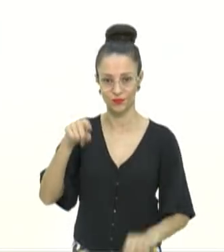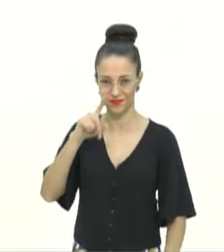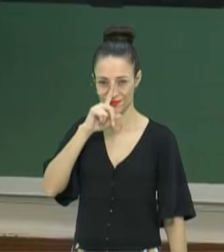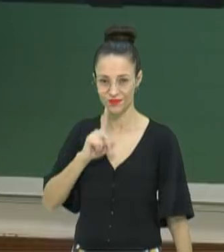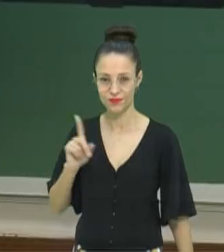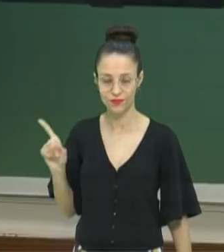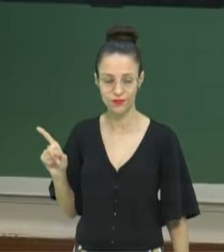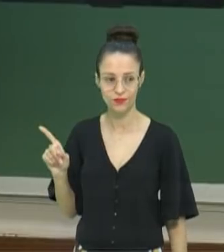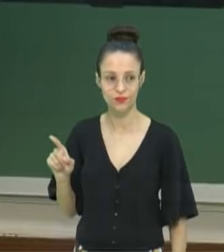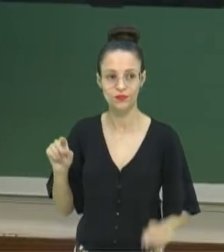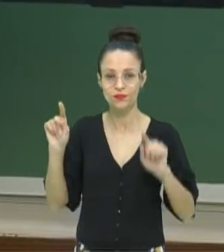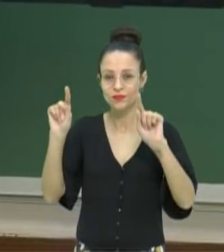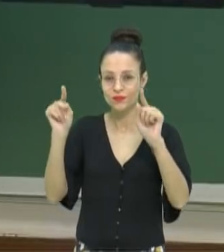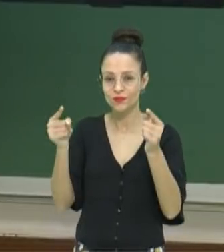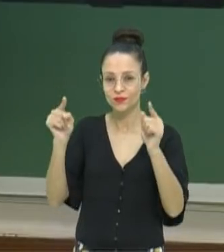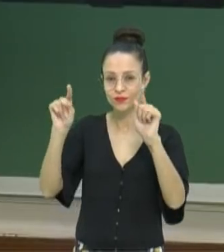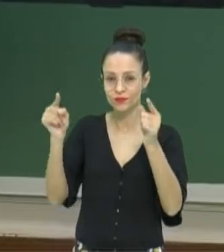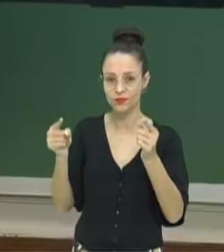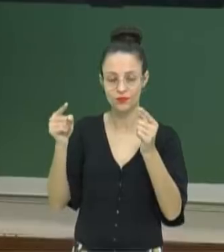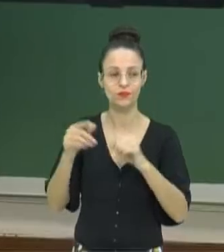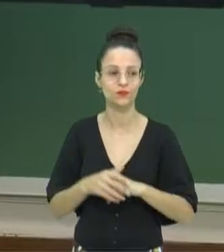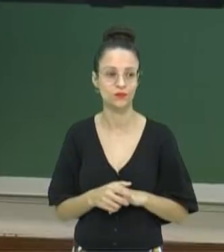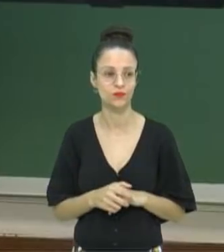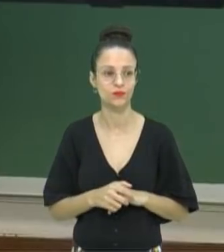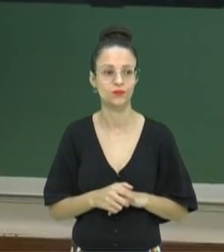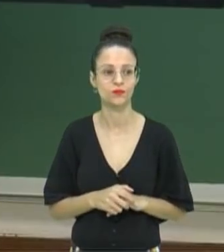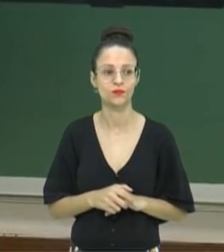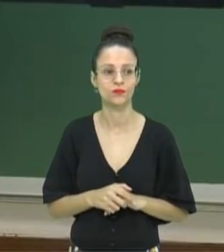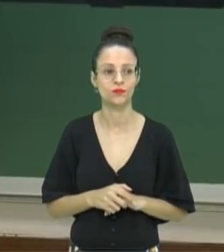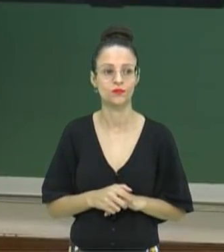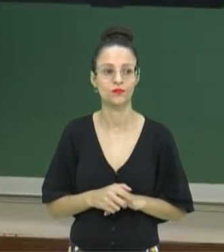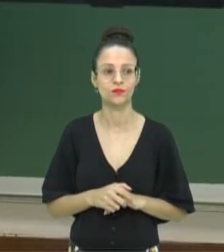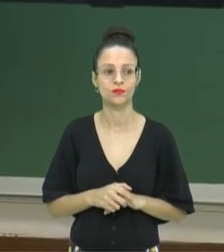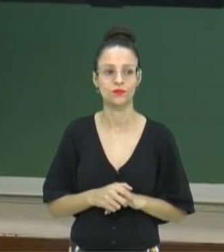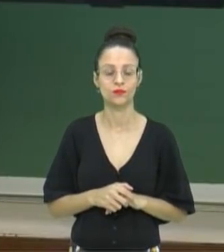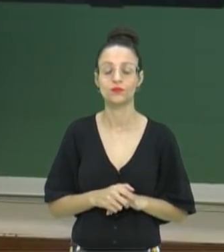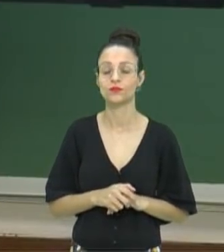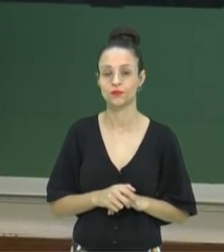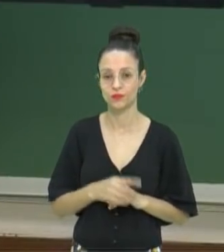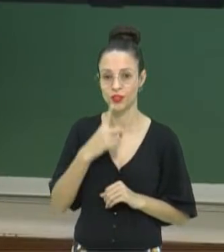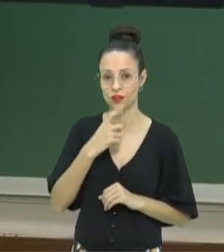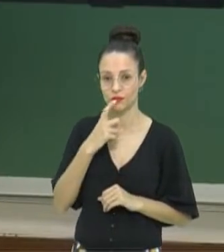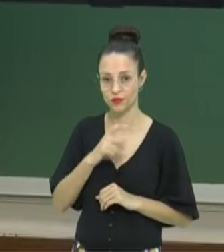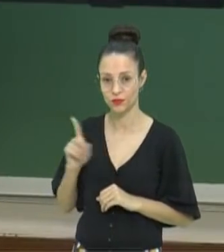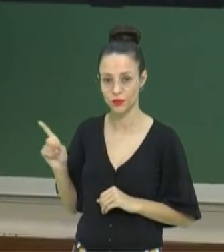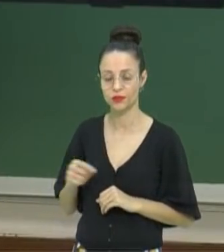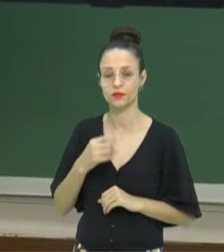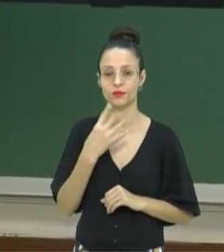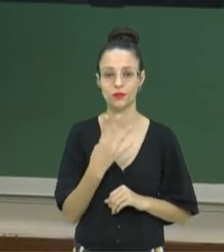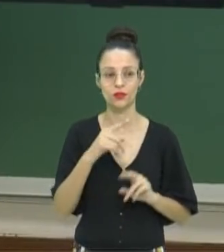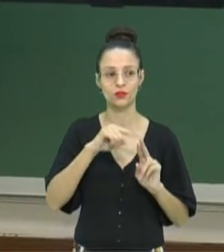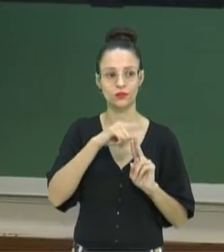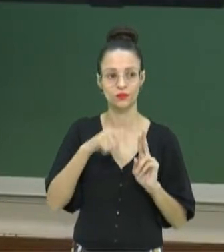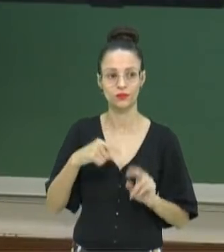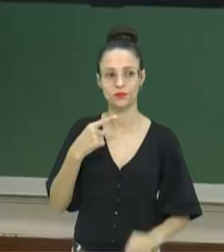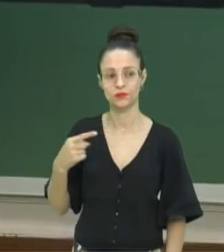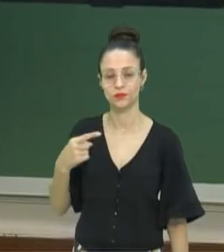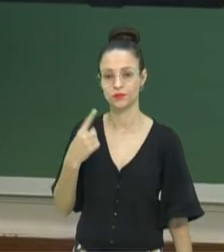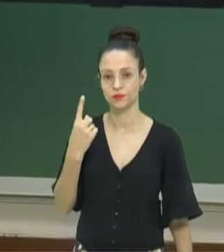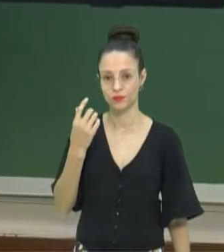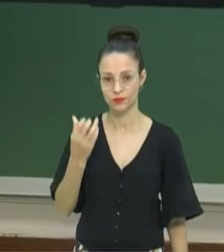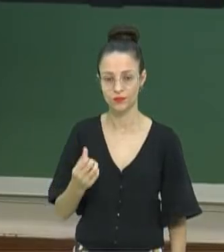amarela. Coloque entre parênteses por causa desse menos aqui, ok? A área vermelha, 4π menos